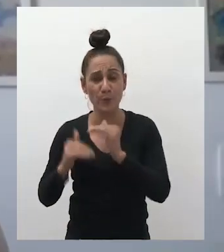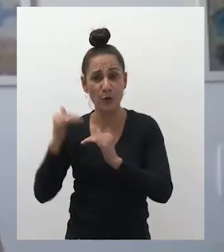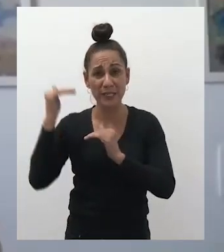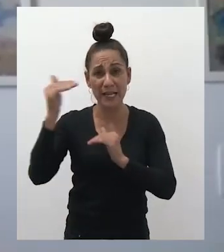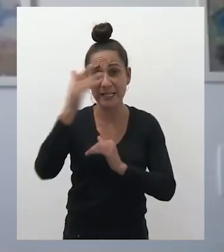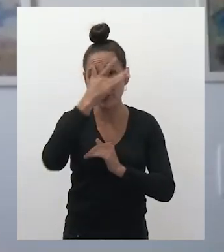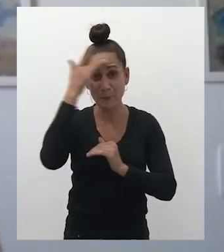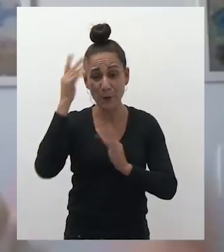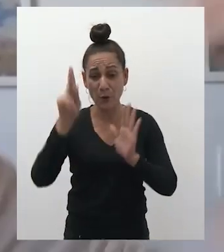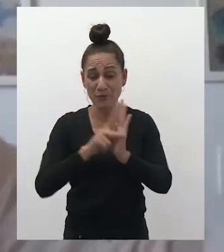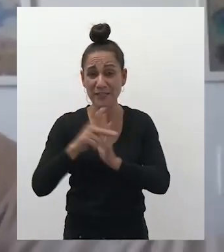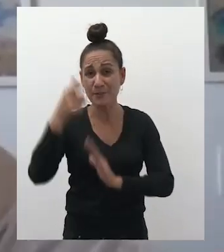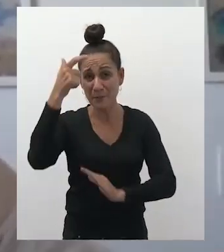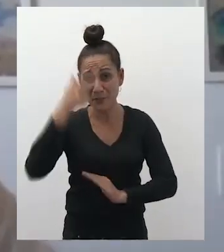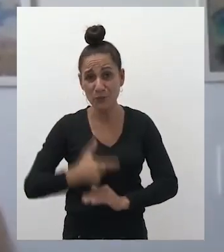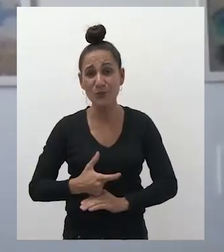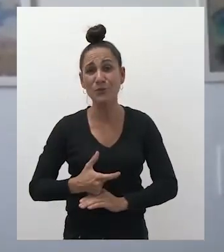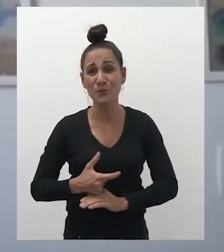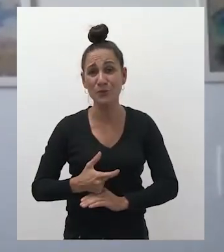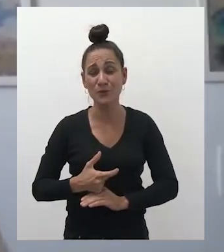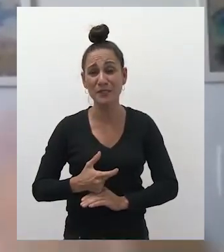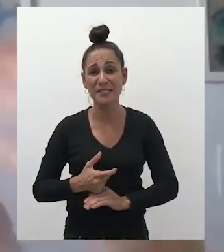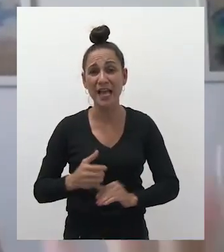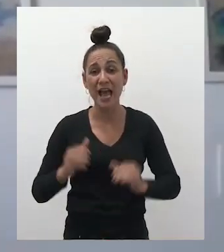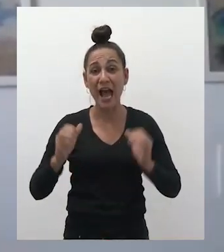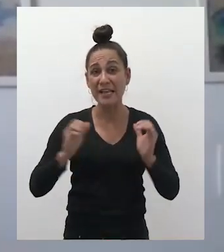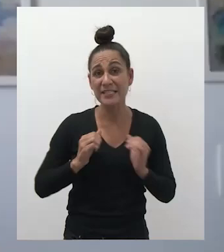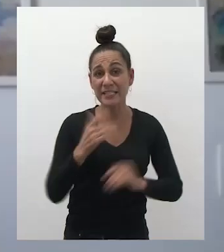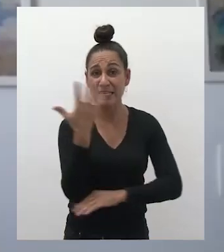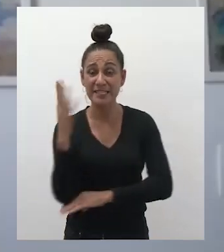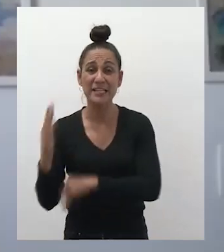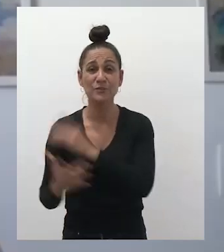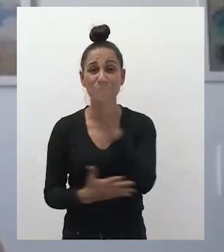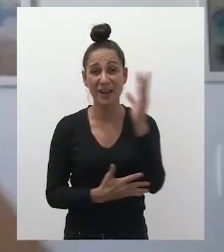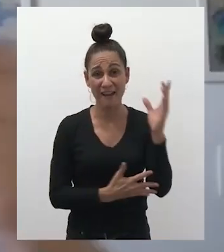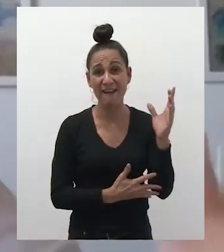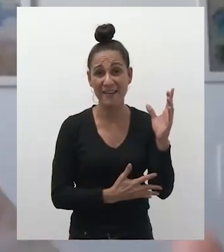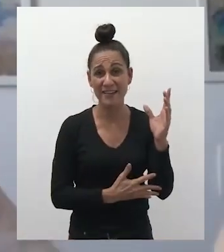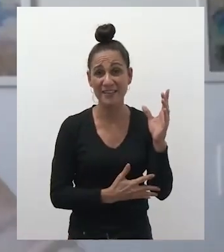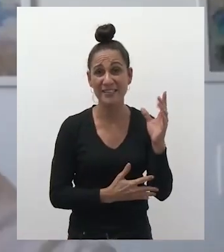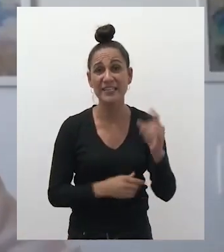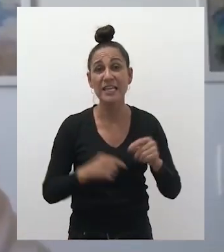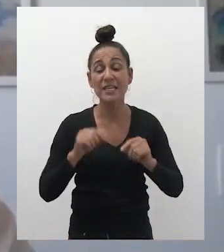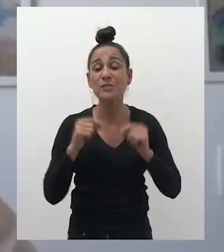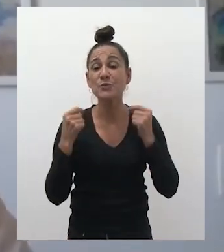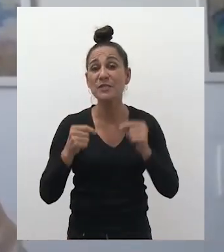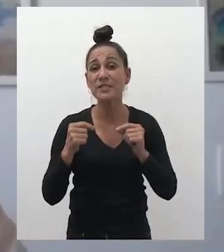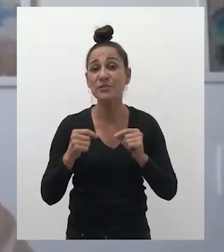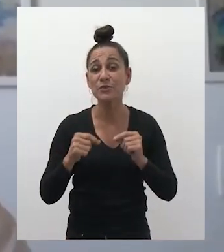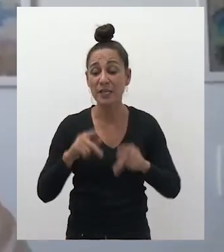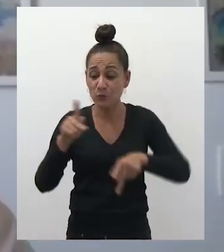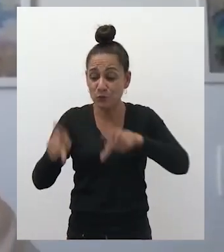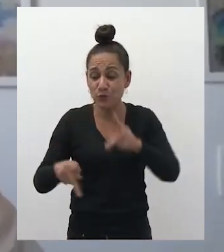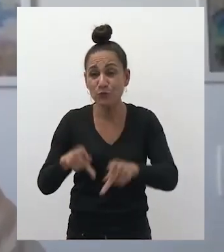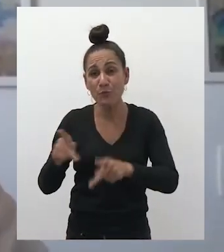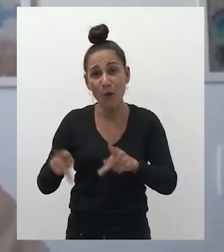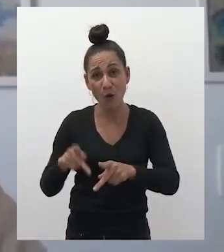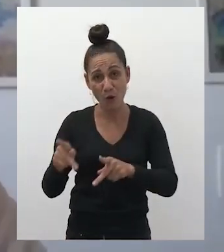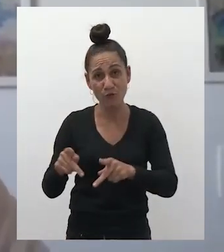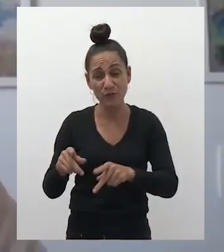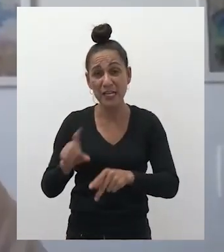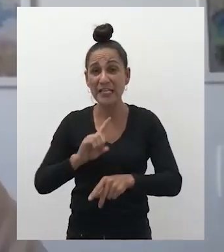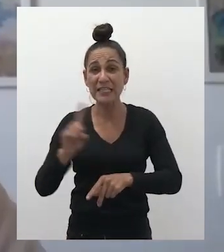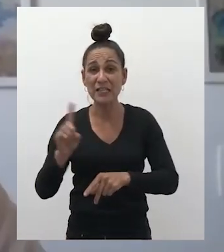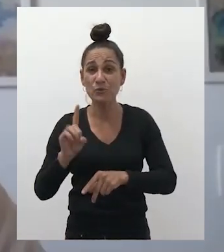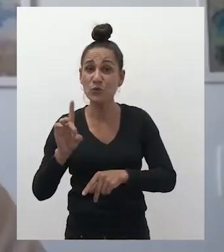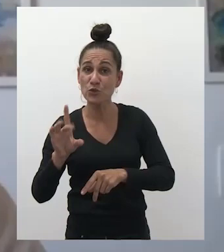às pessoas, então as riquezas naturais, minerais, isso tem que ser revertido para os povos, e não para aumentar